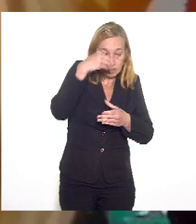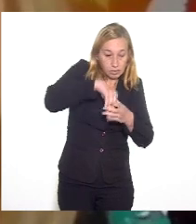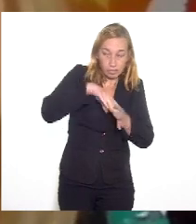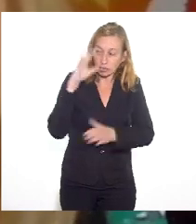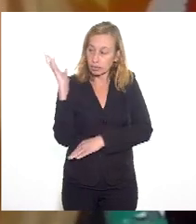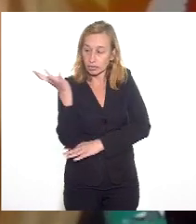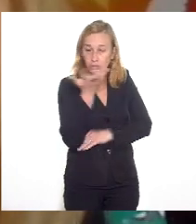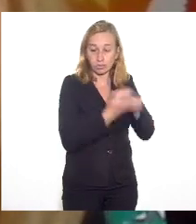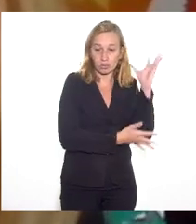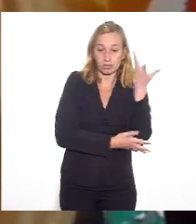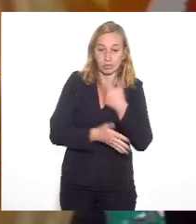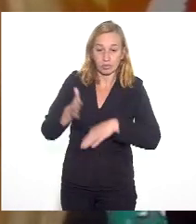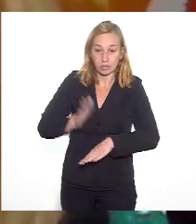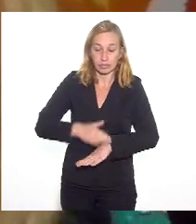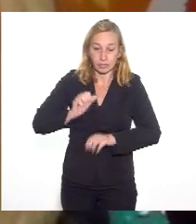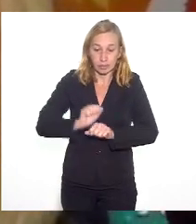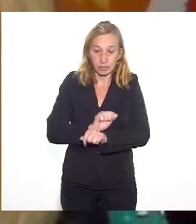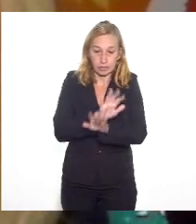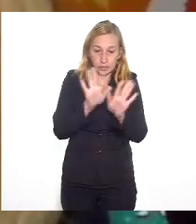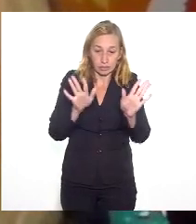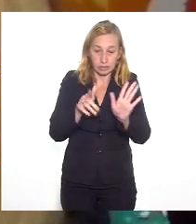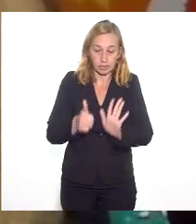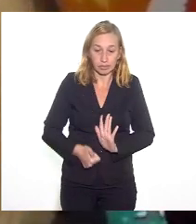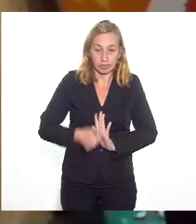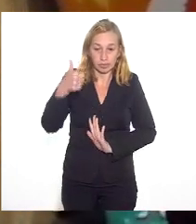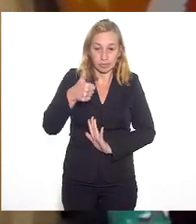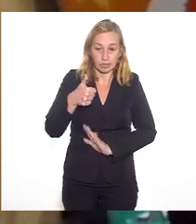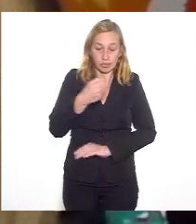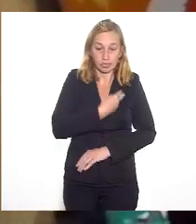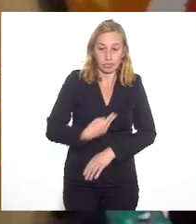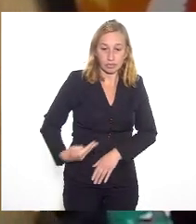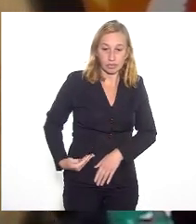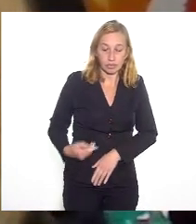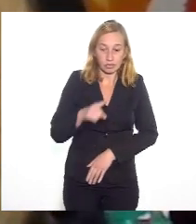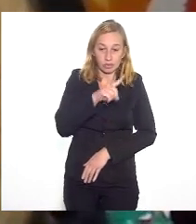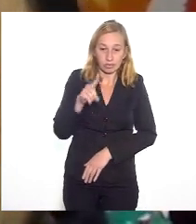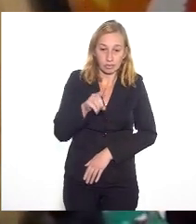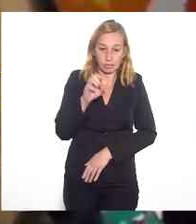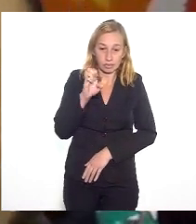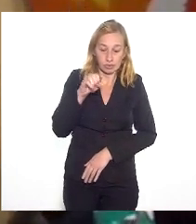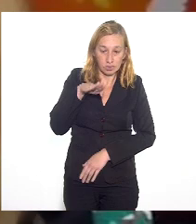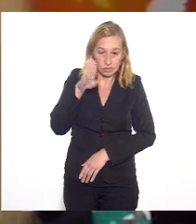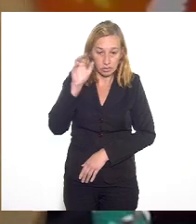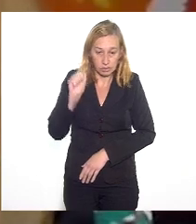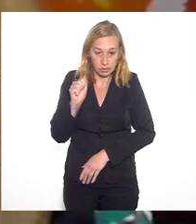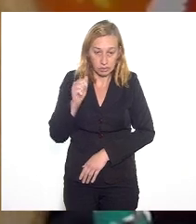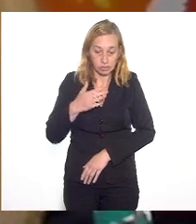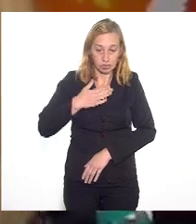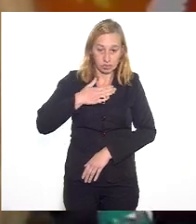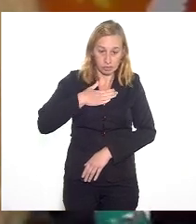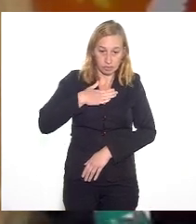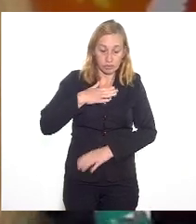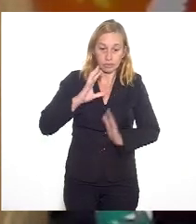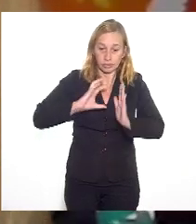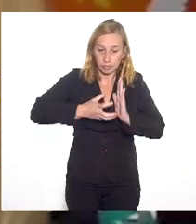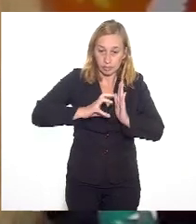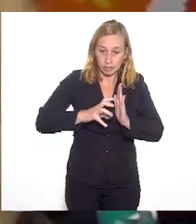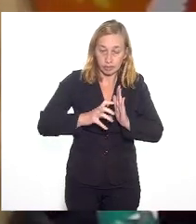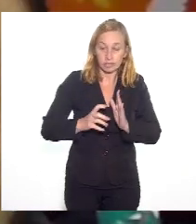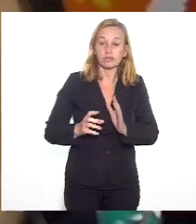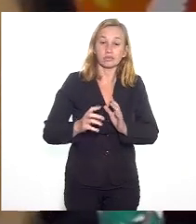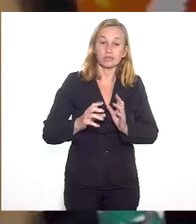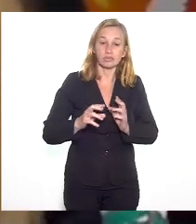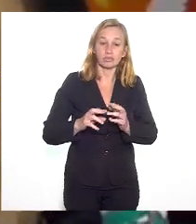mais transparência, melhor. O governador Zema, né, do meu partido, que assumiu Minas Gerais na